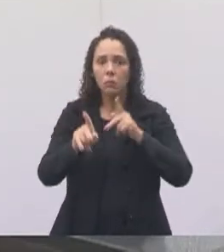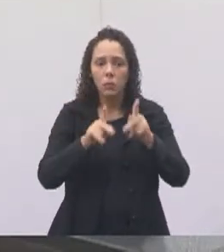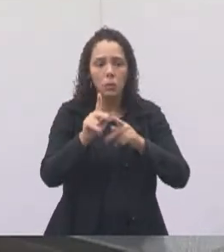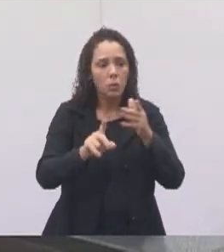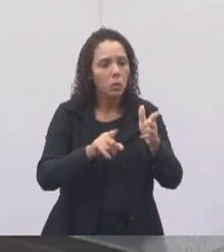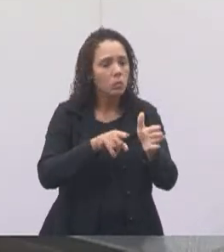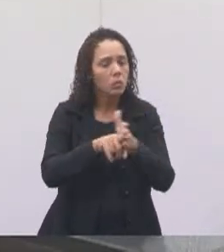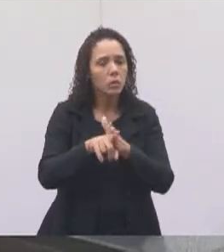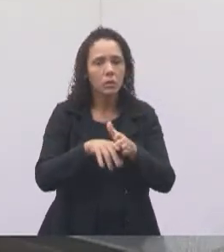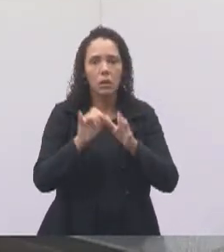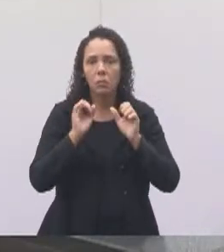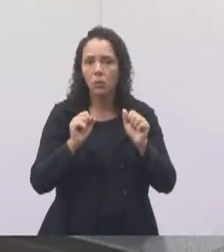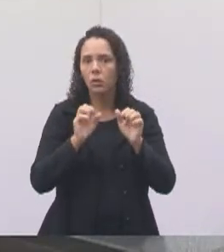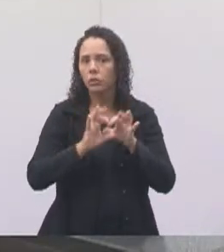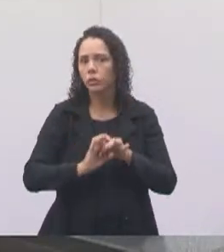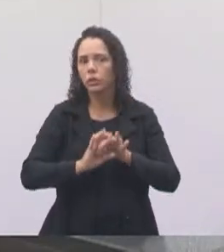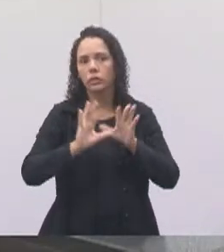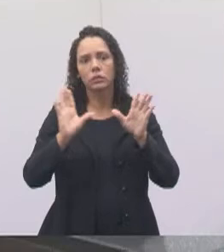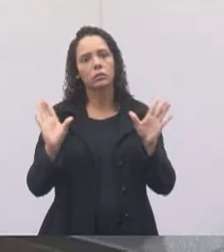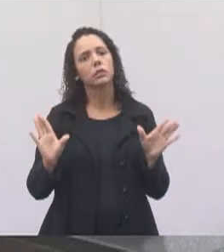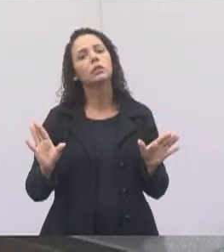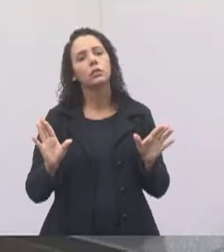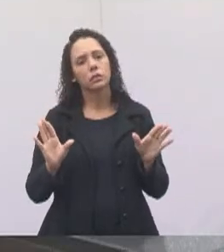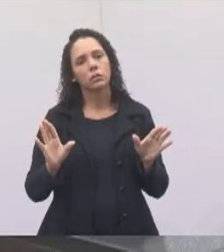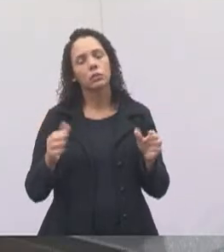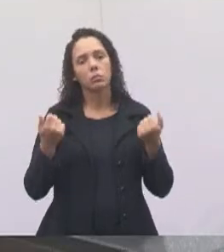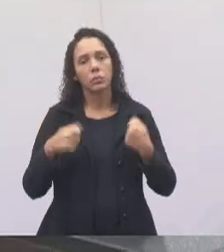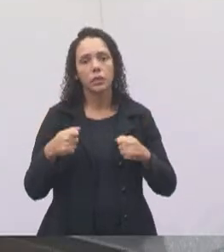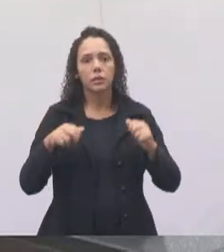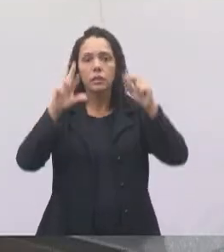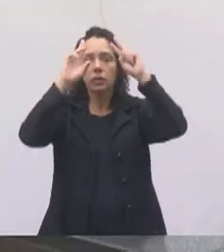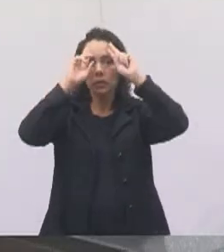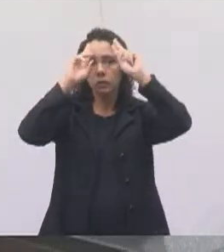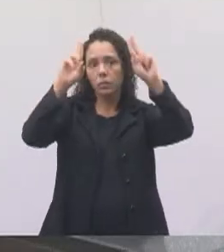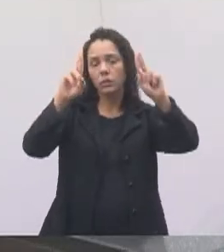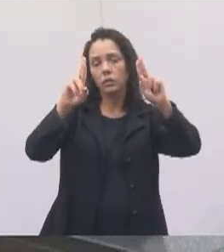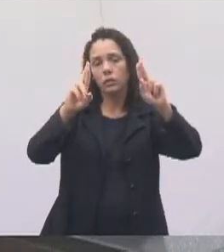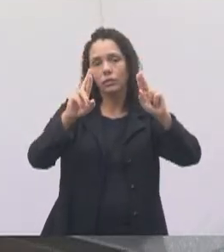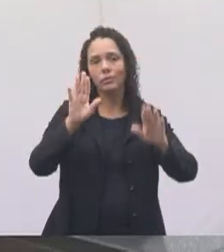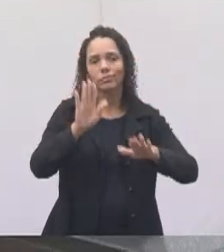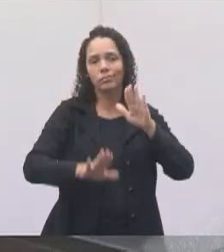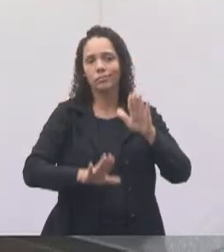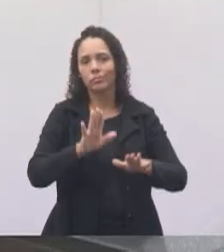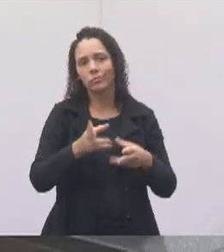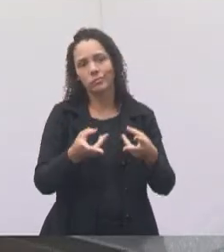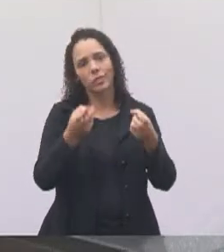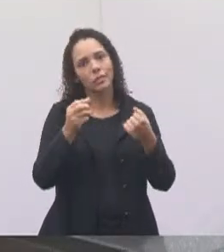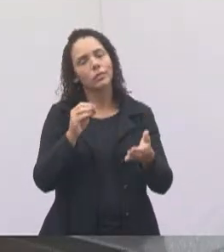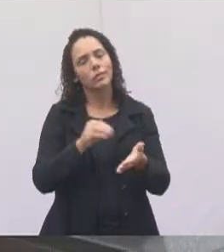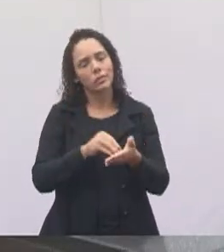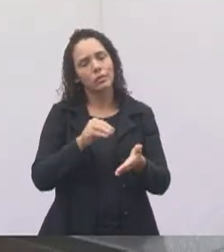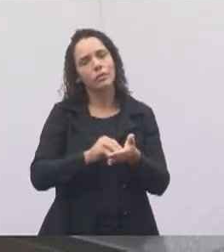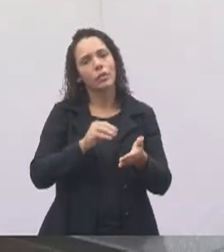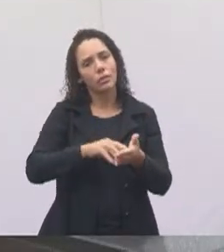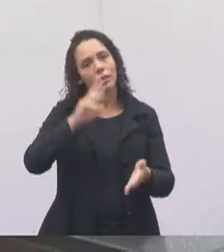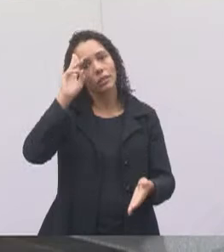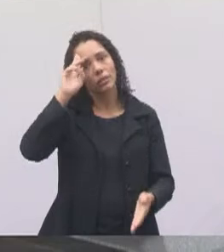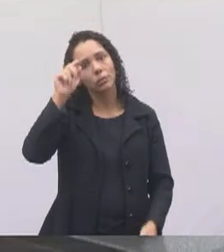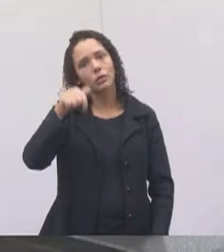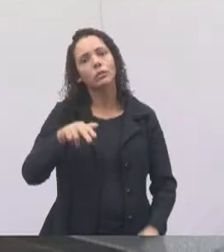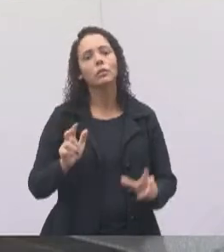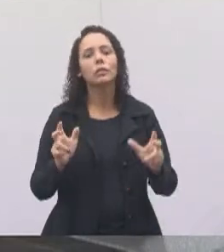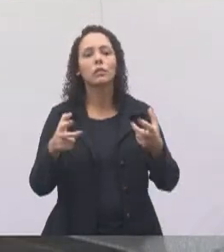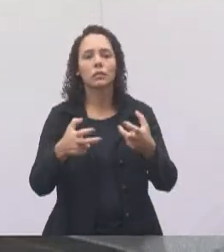do jeito que bem entender. E isso tem que ser respeitado. E muitas vezes eu percebo que isso não é respeitado nessa casa. Meu